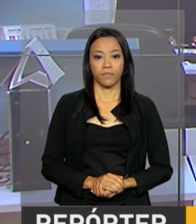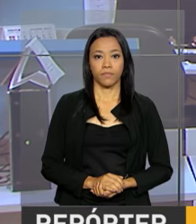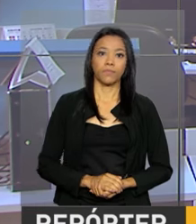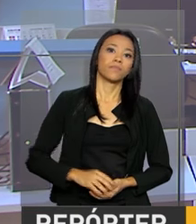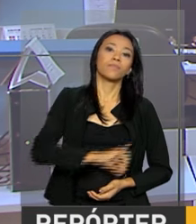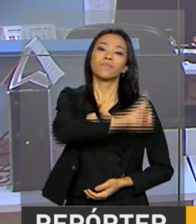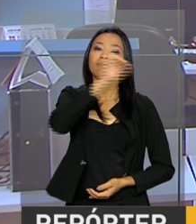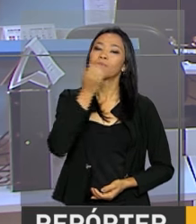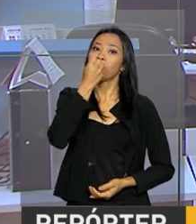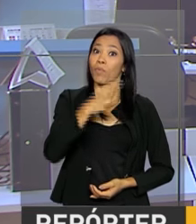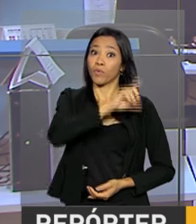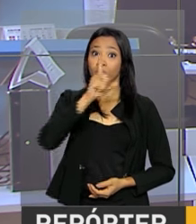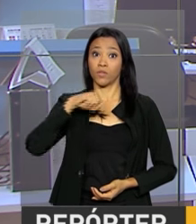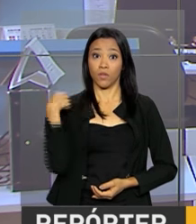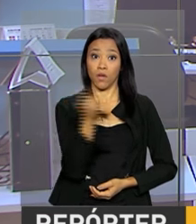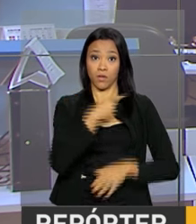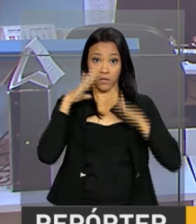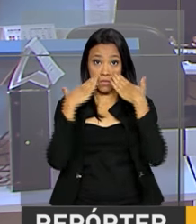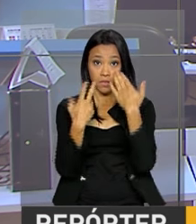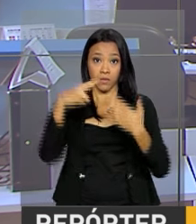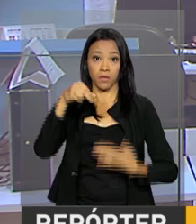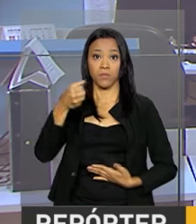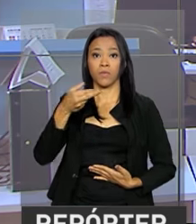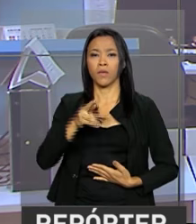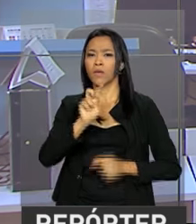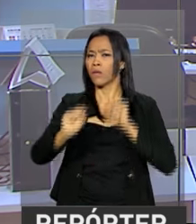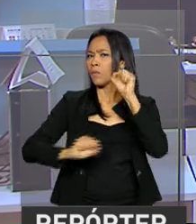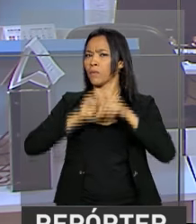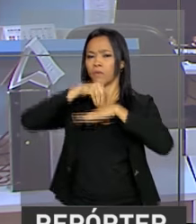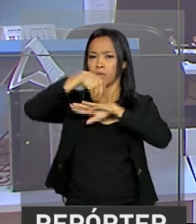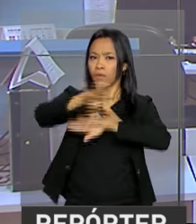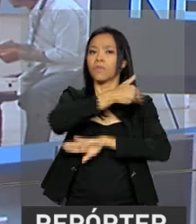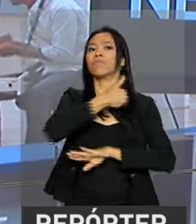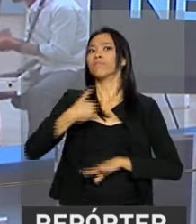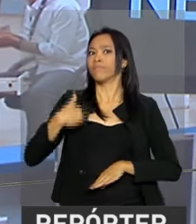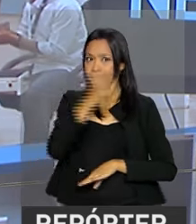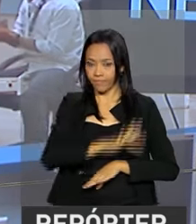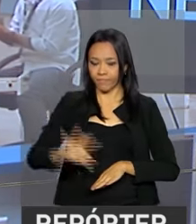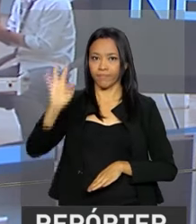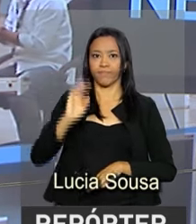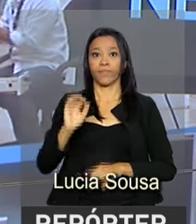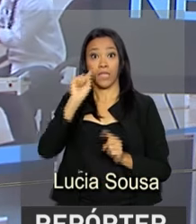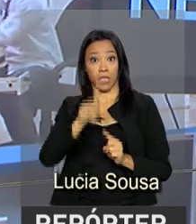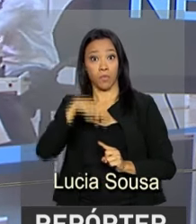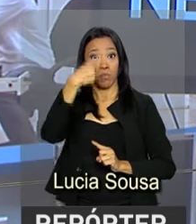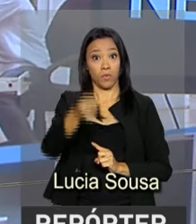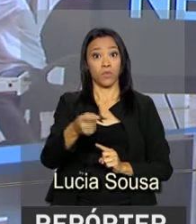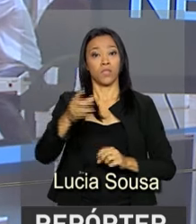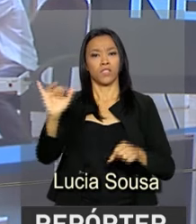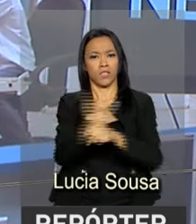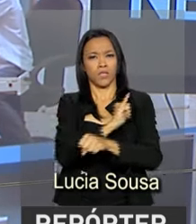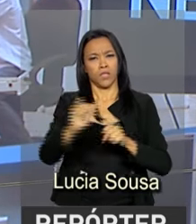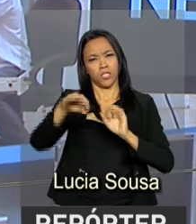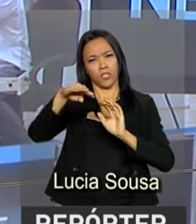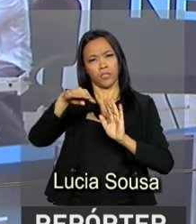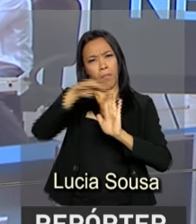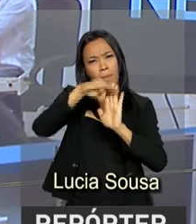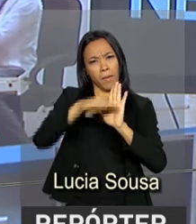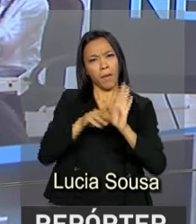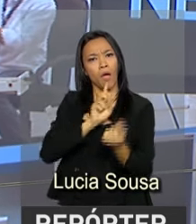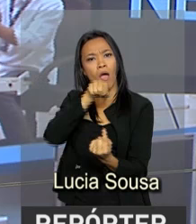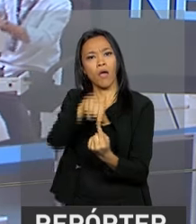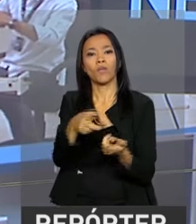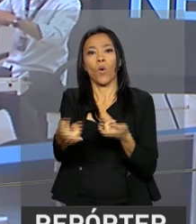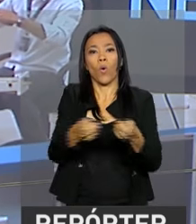Olá bom dia estamos de volta com repórter NBR e as notícias do governo federal após as medidas para equilibrar as